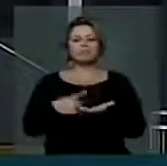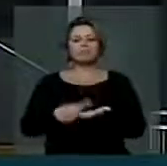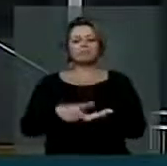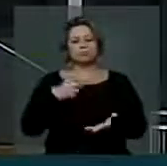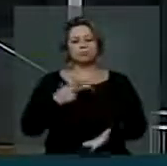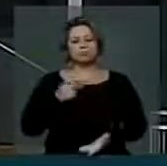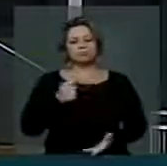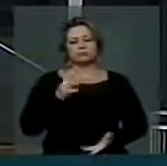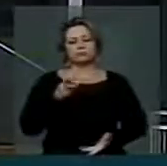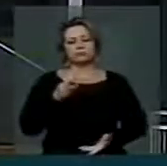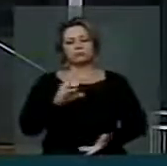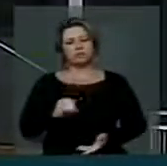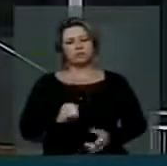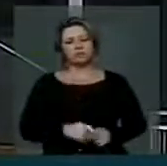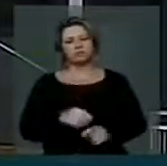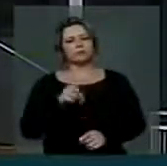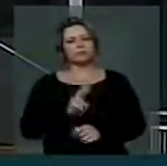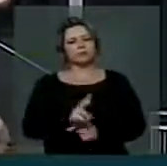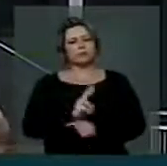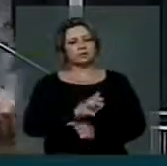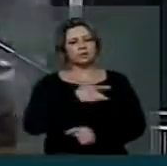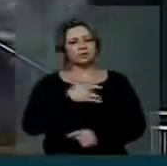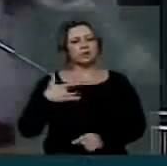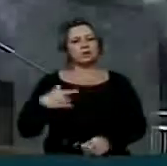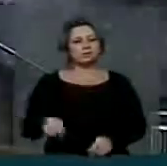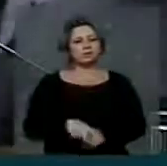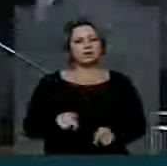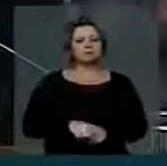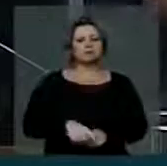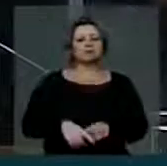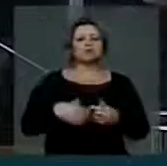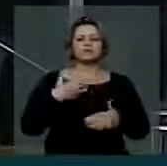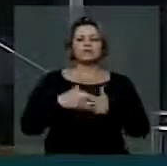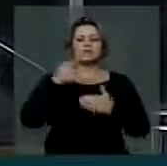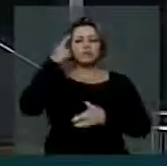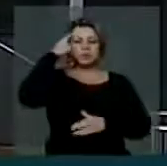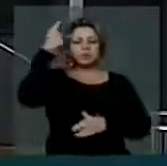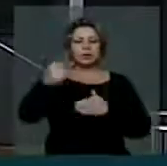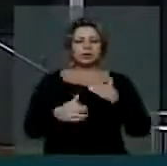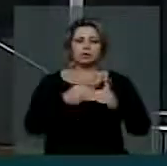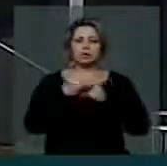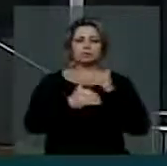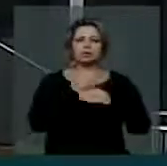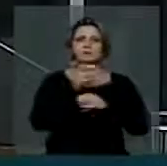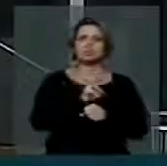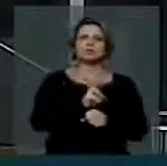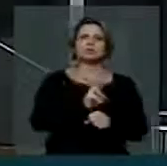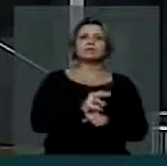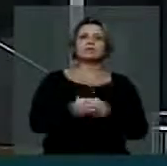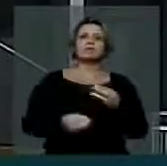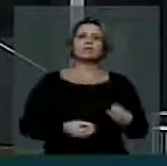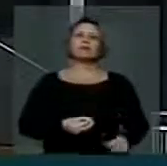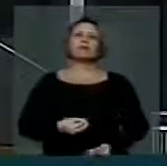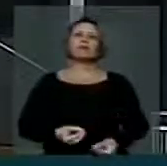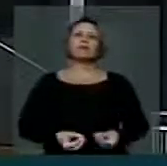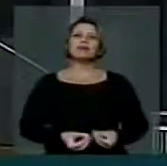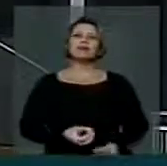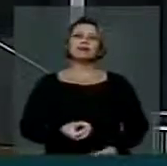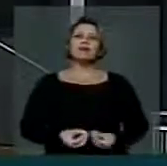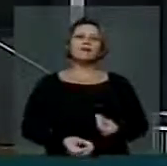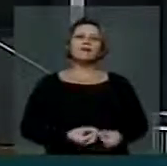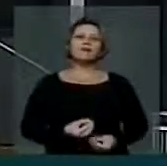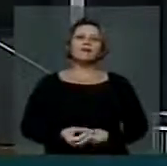do Sistema Único de Saúde, inspirado nos generosos ideais do movimento sanitarista dos